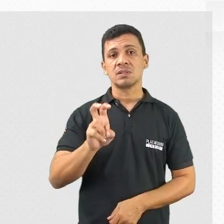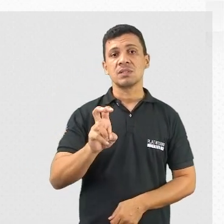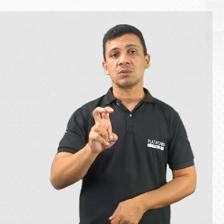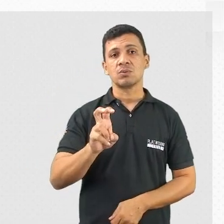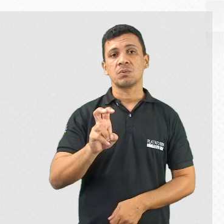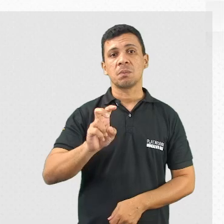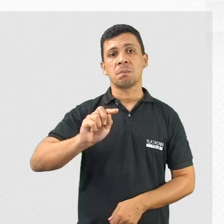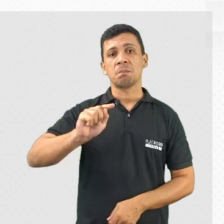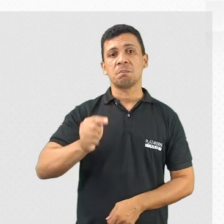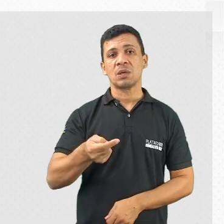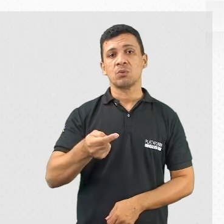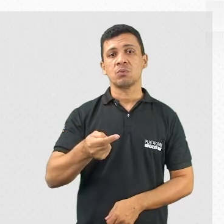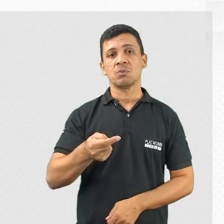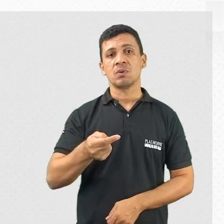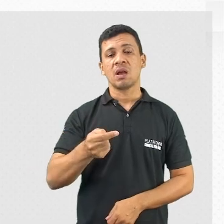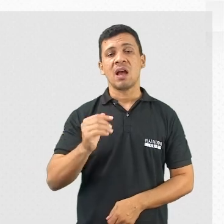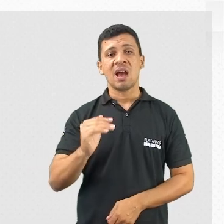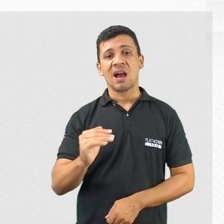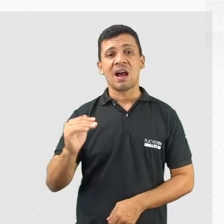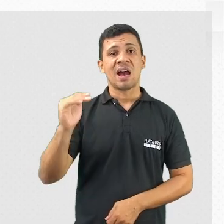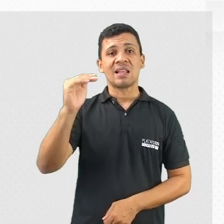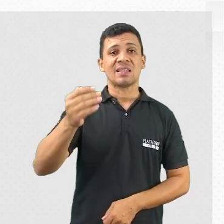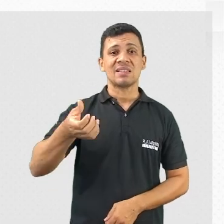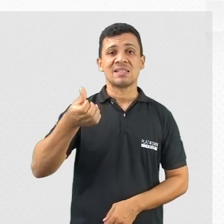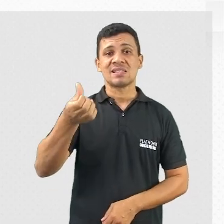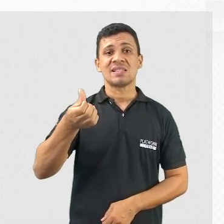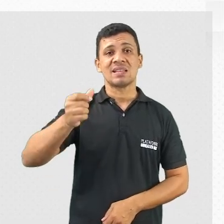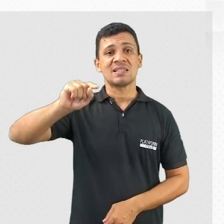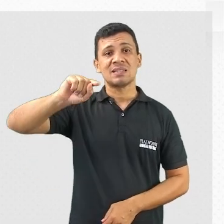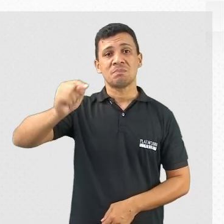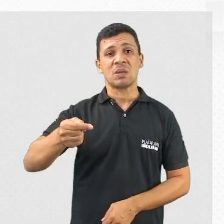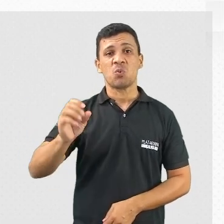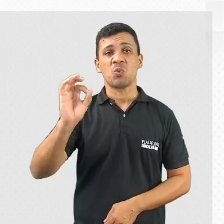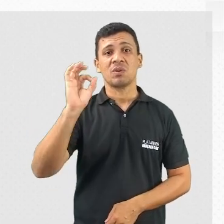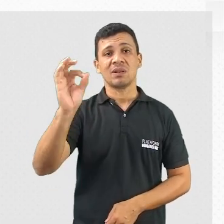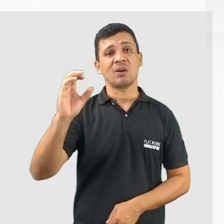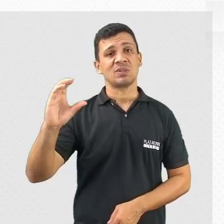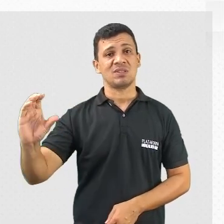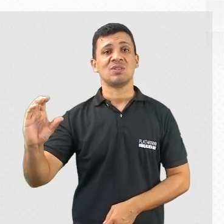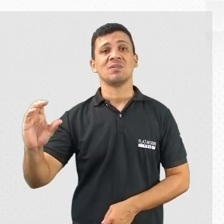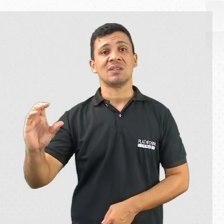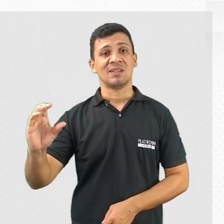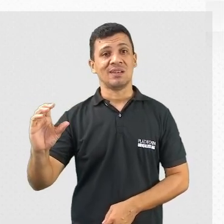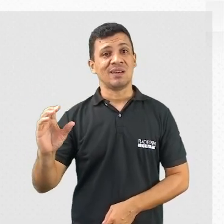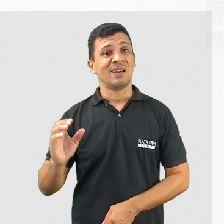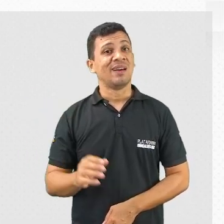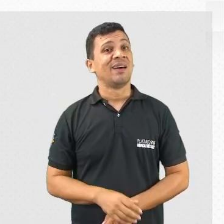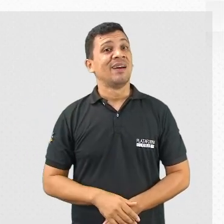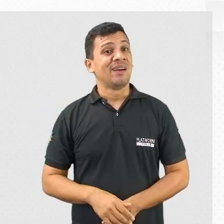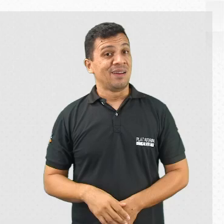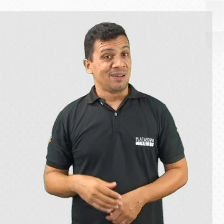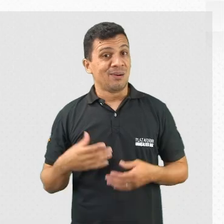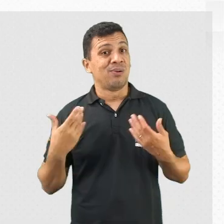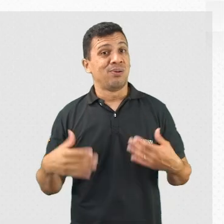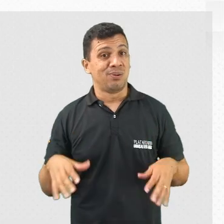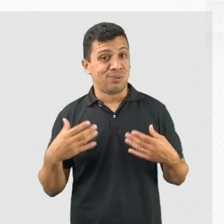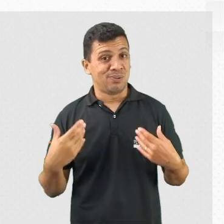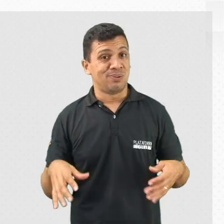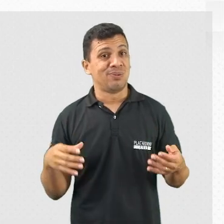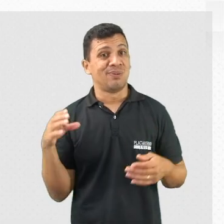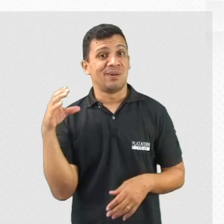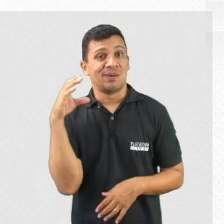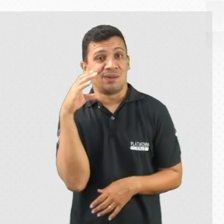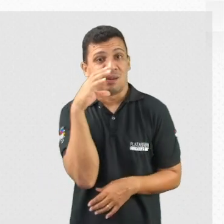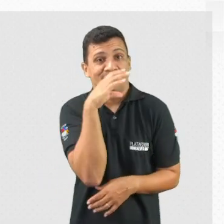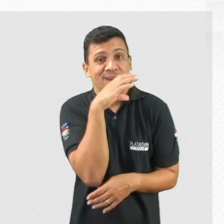5.000 graus a 6.000 graus centígrados, né? É um pouco quente, não? Tá? É a camada